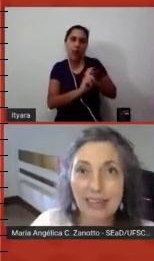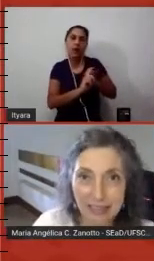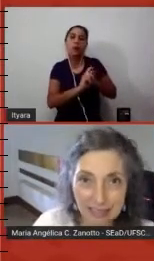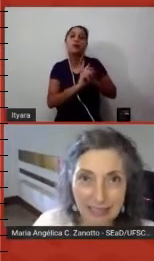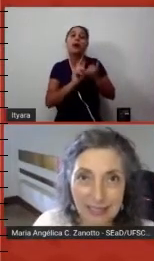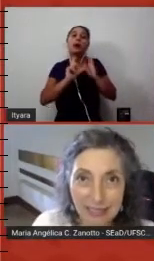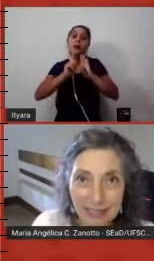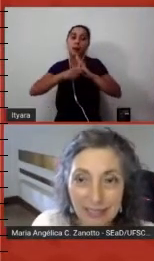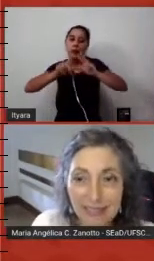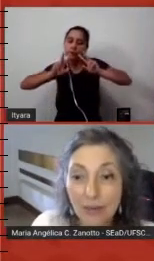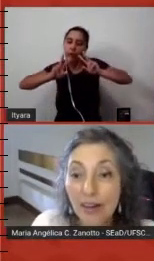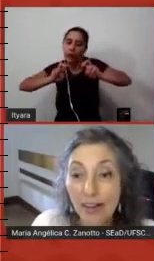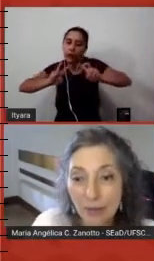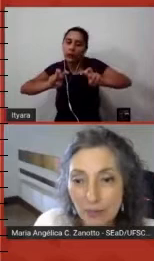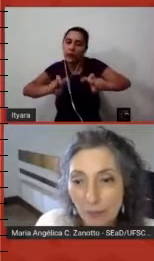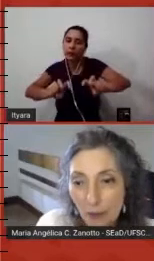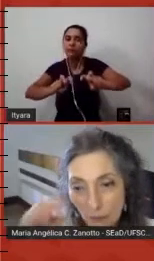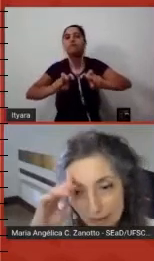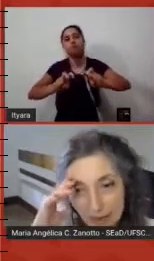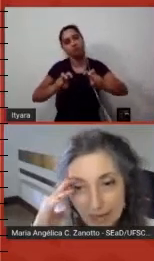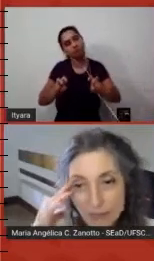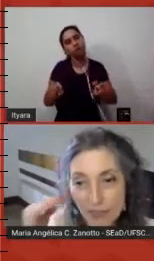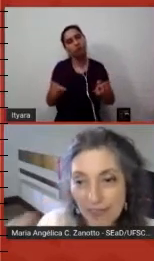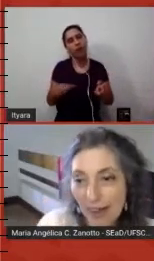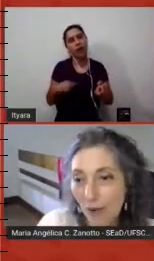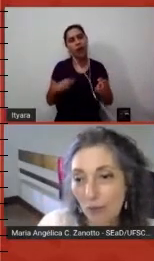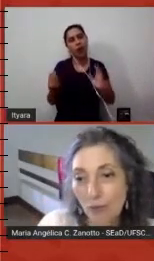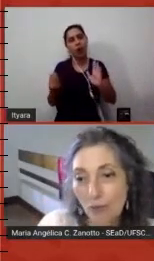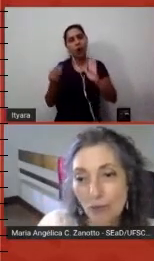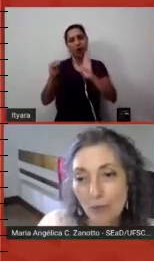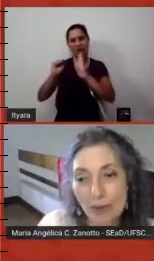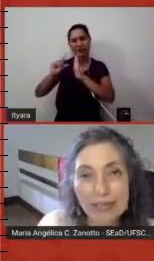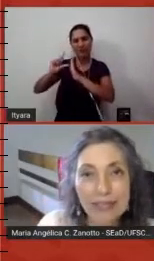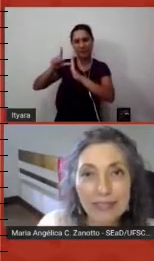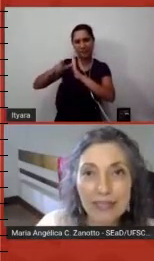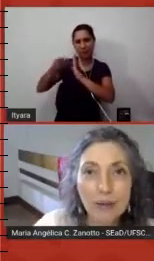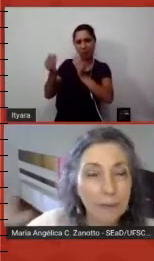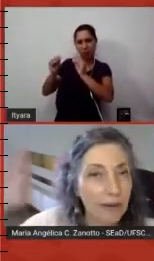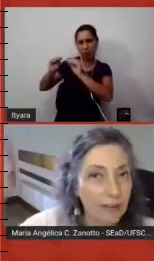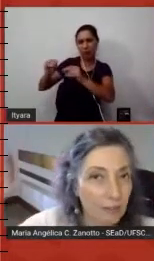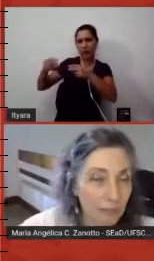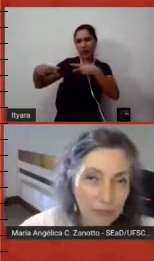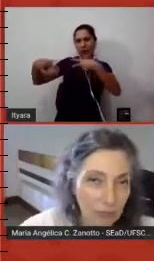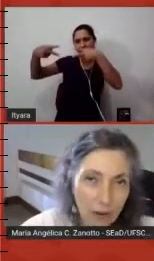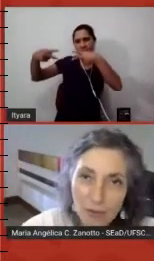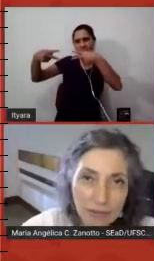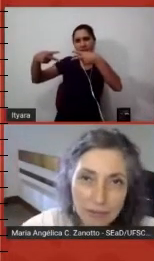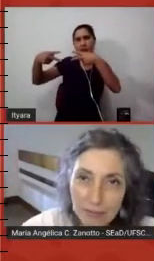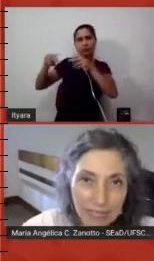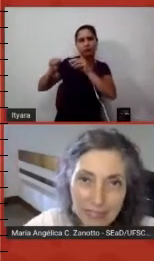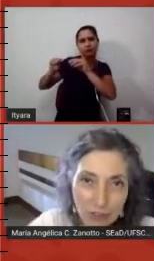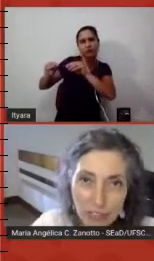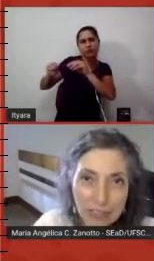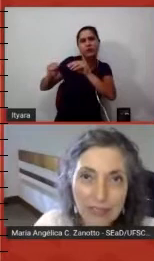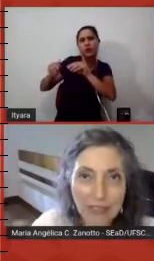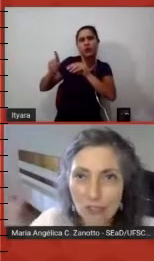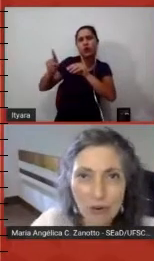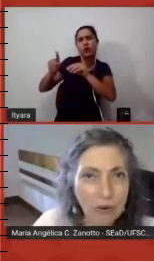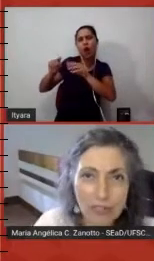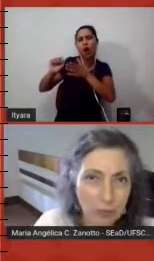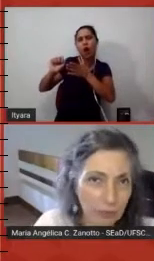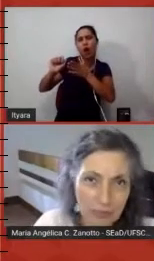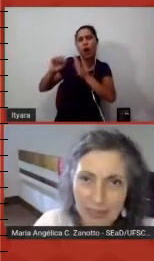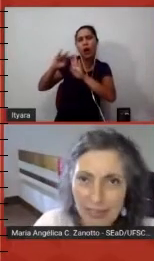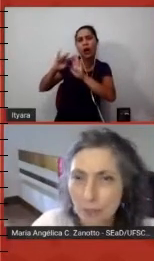a análise, né? Então, eu também coloquei no final um linkzinho para só uma listinha assim,